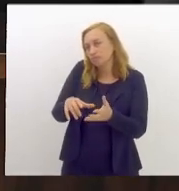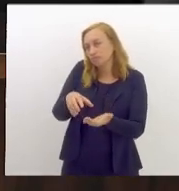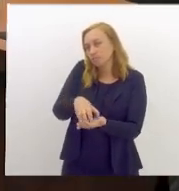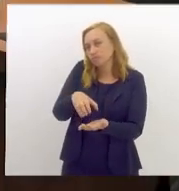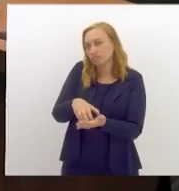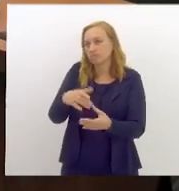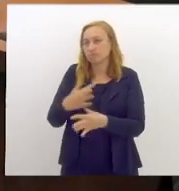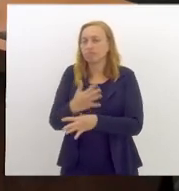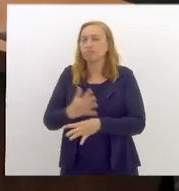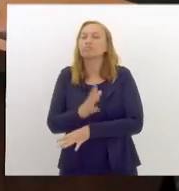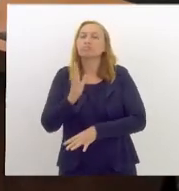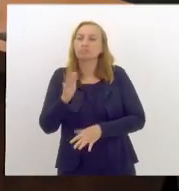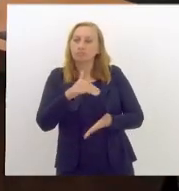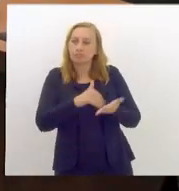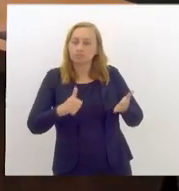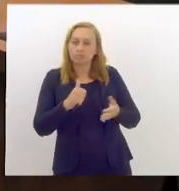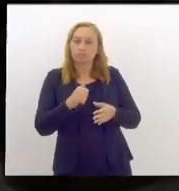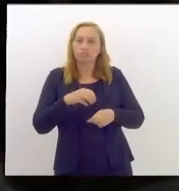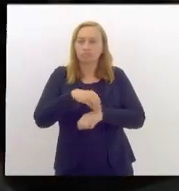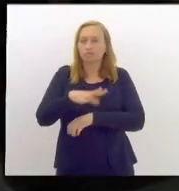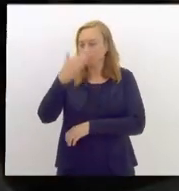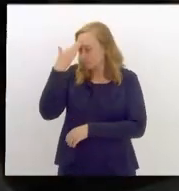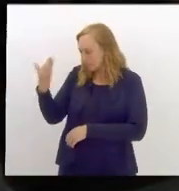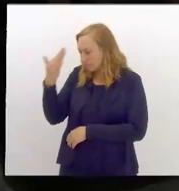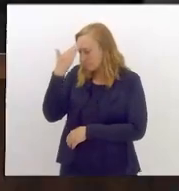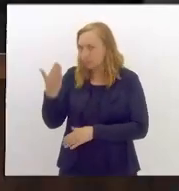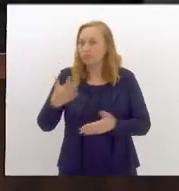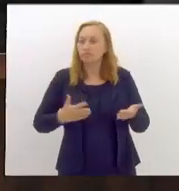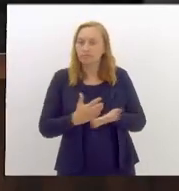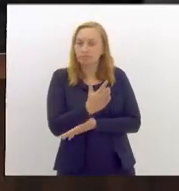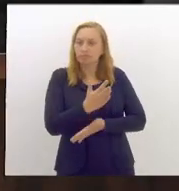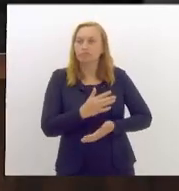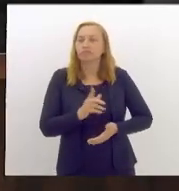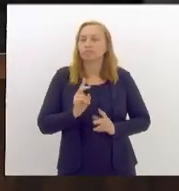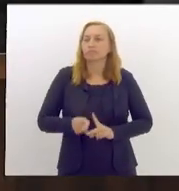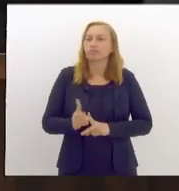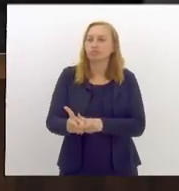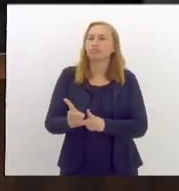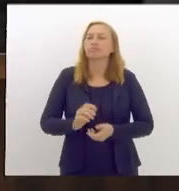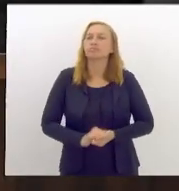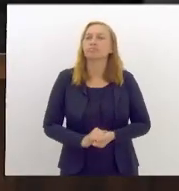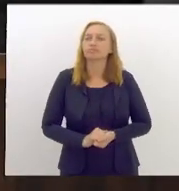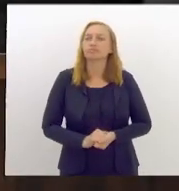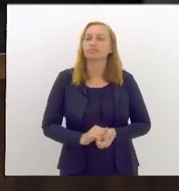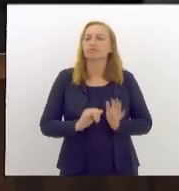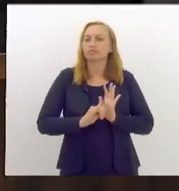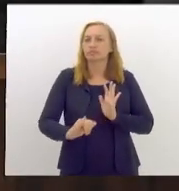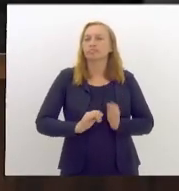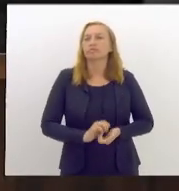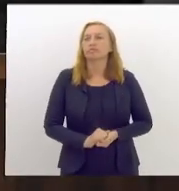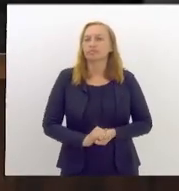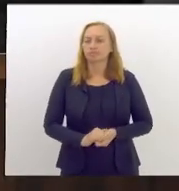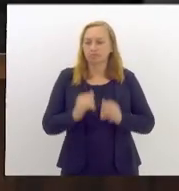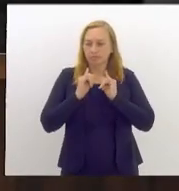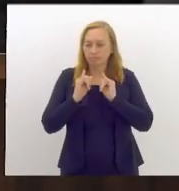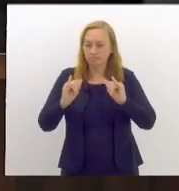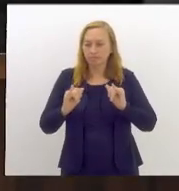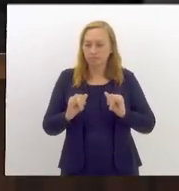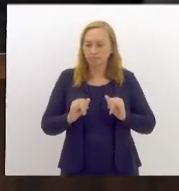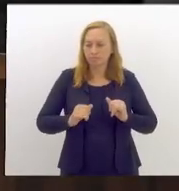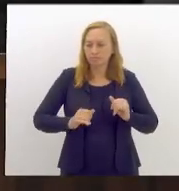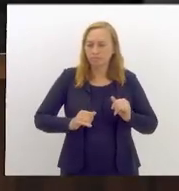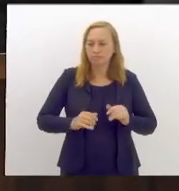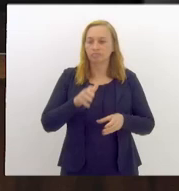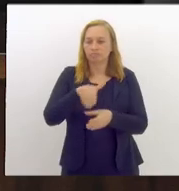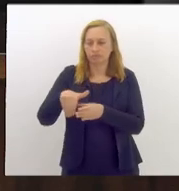fazer Ok obrigado já tá aprovado segue para autógrafo anuncio é